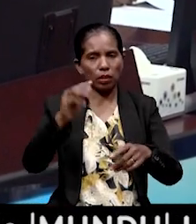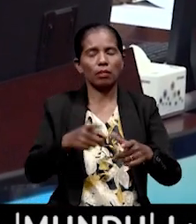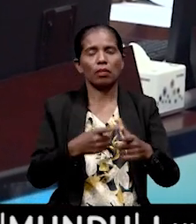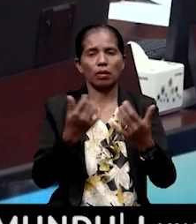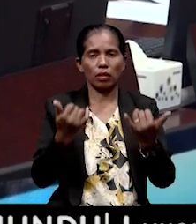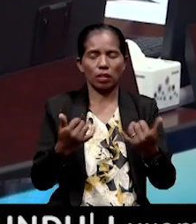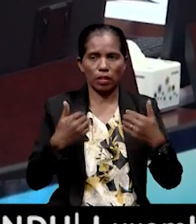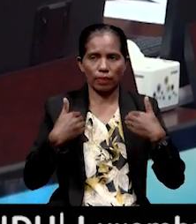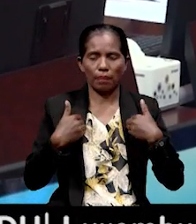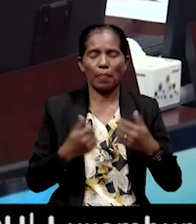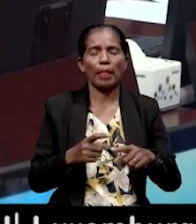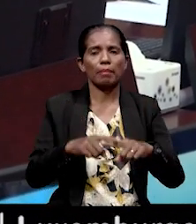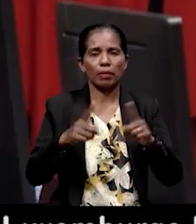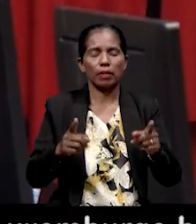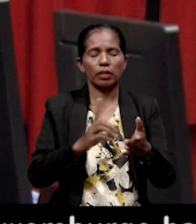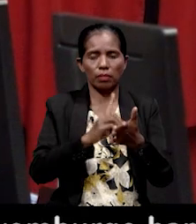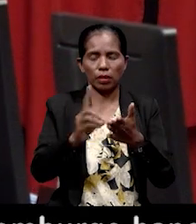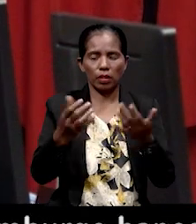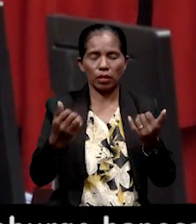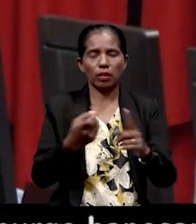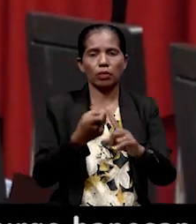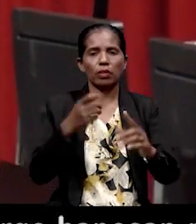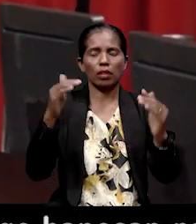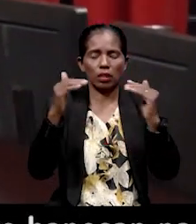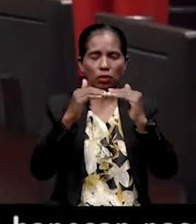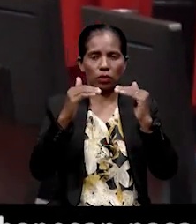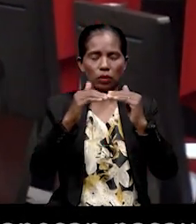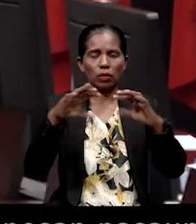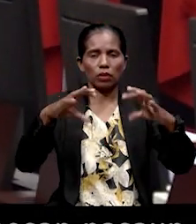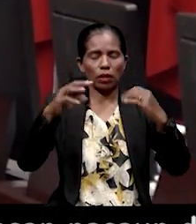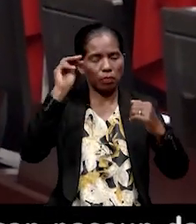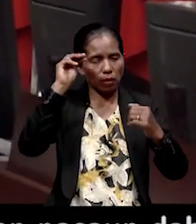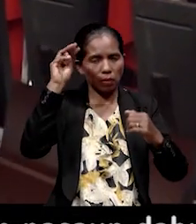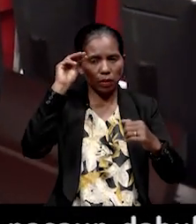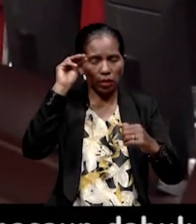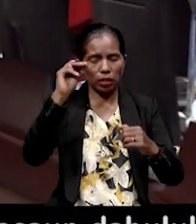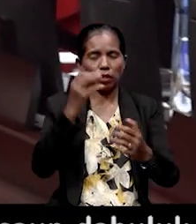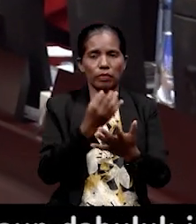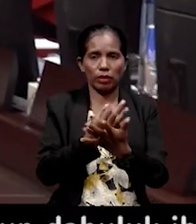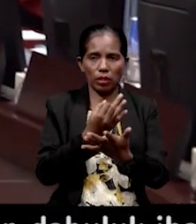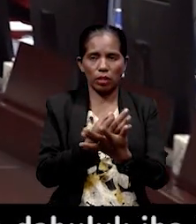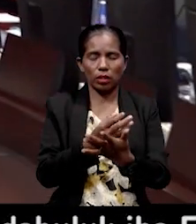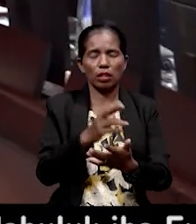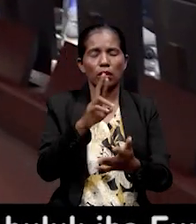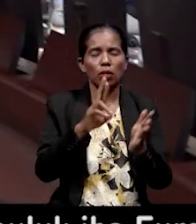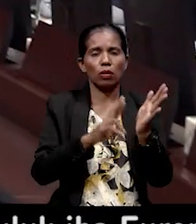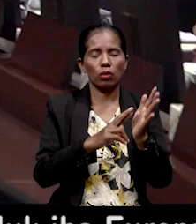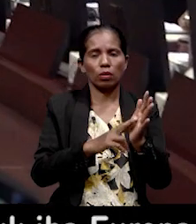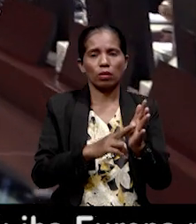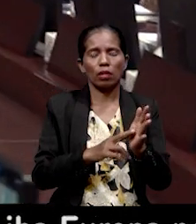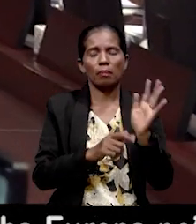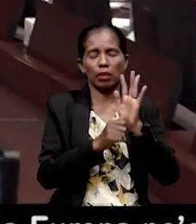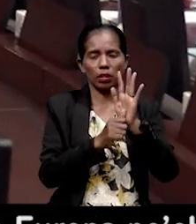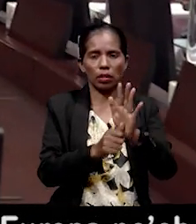mak iona. Mai be semana ne lihusi reunião Conselho Ministro, Ministro Finanças Rui Augusto Gomes apresentatan projeto